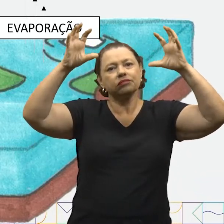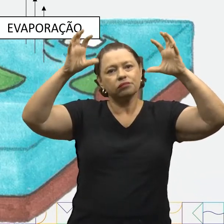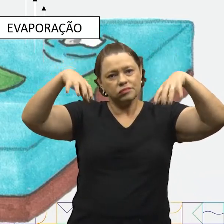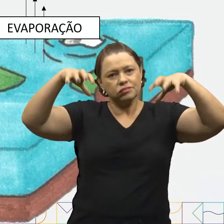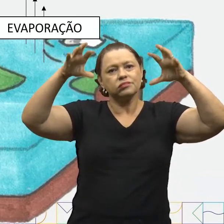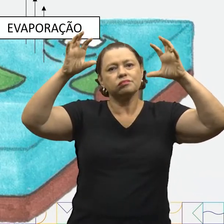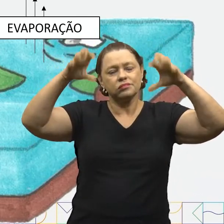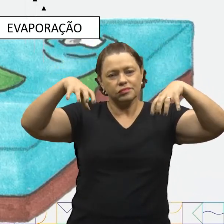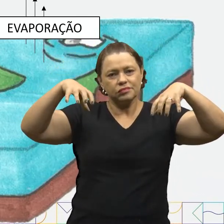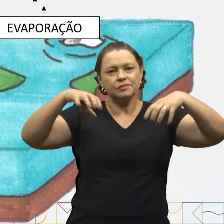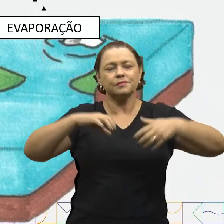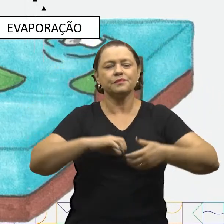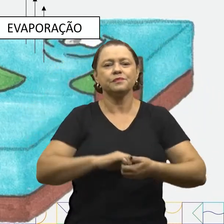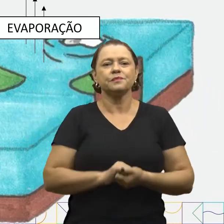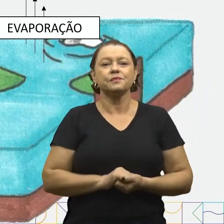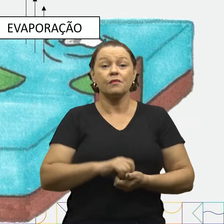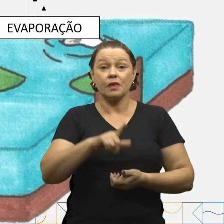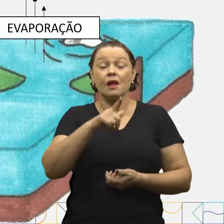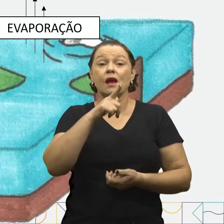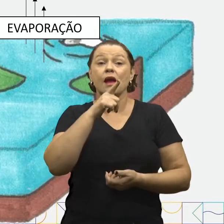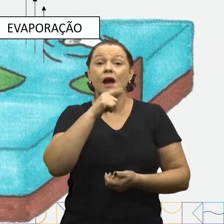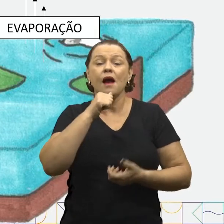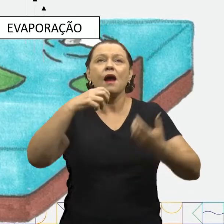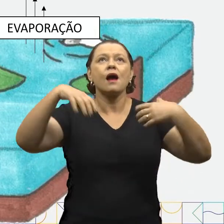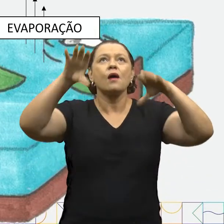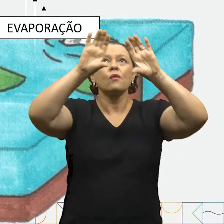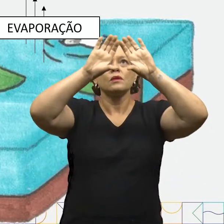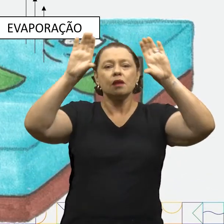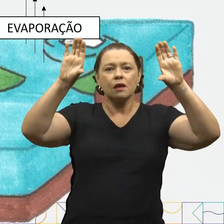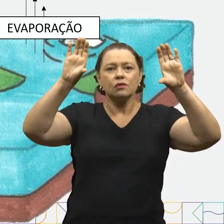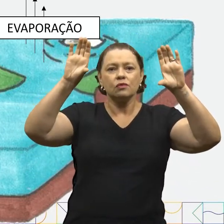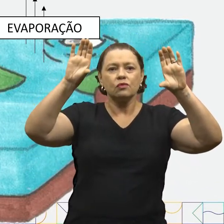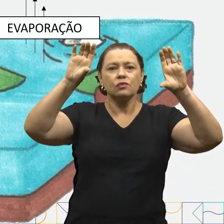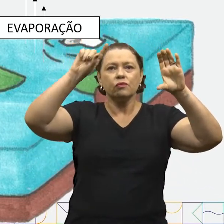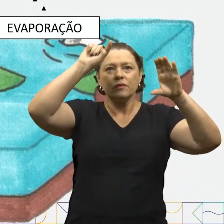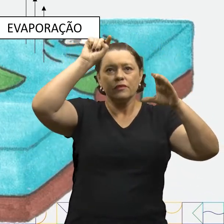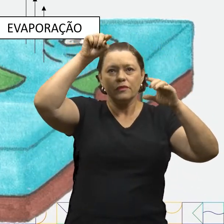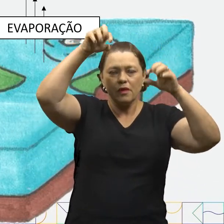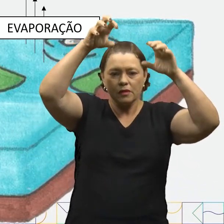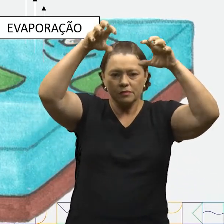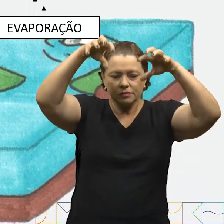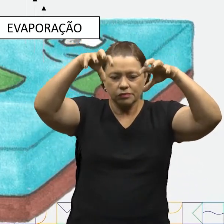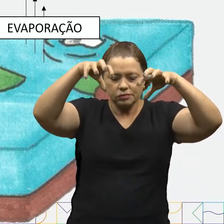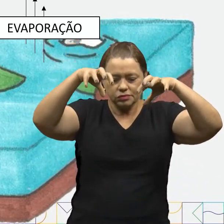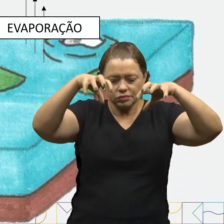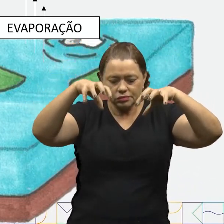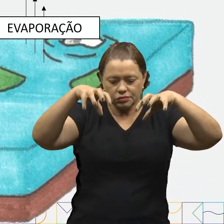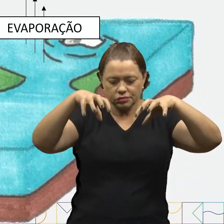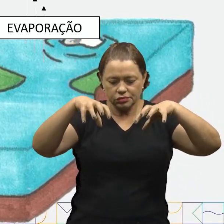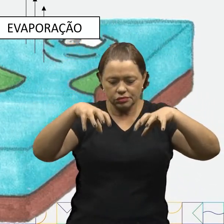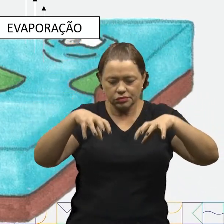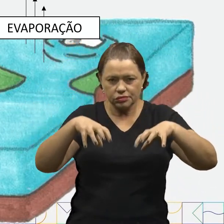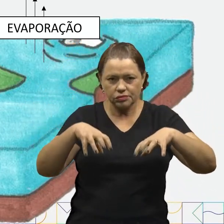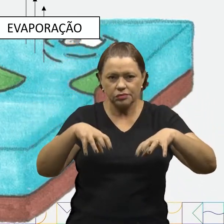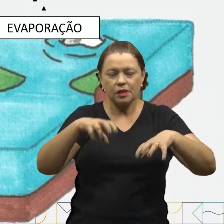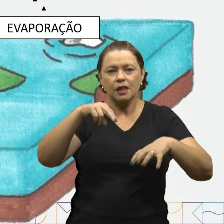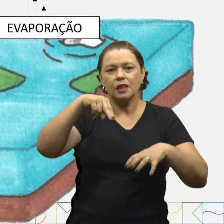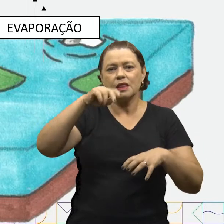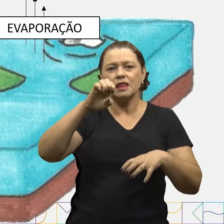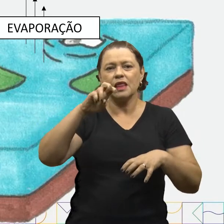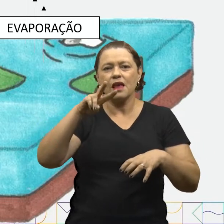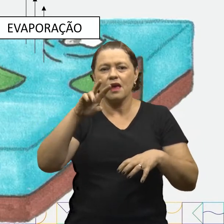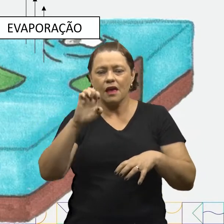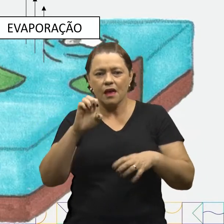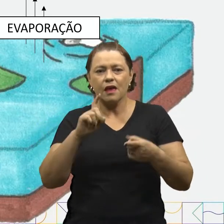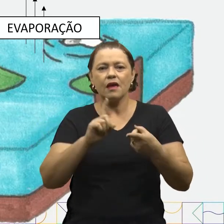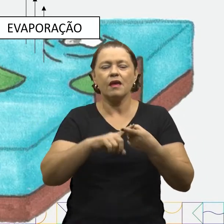condensação. A água das nuvens volta à superfície da Terra através das chuvas, da neve ou do